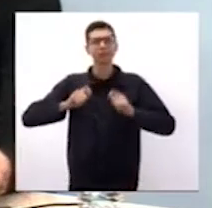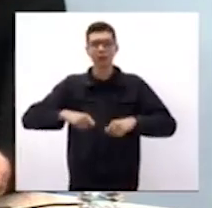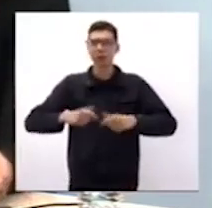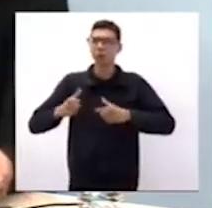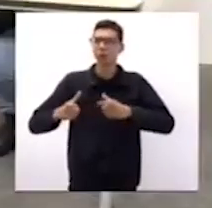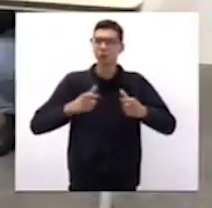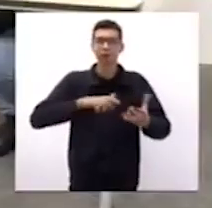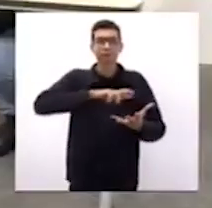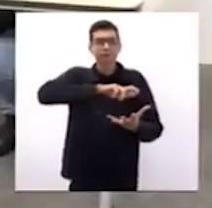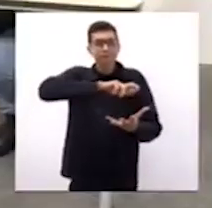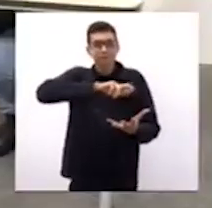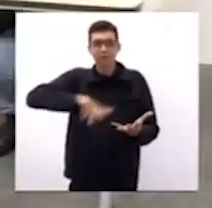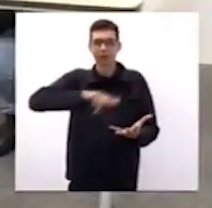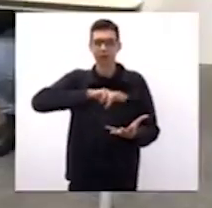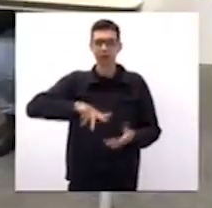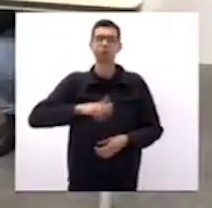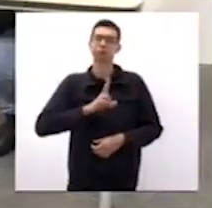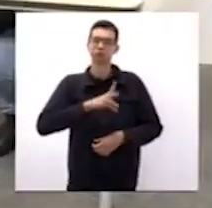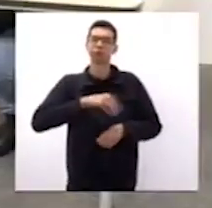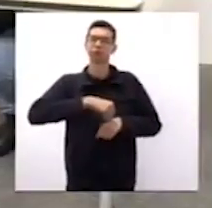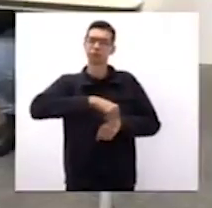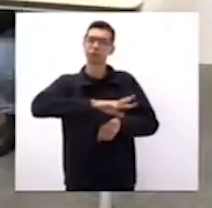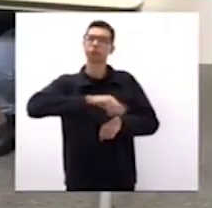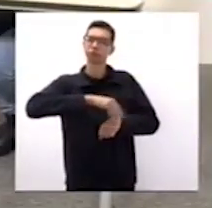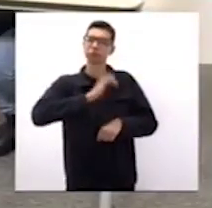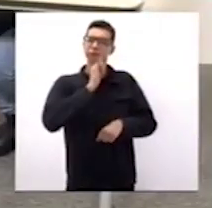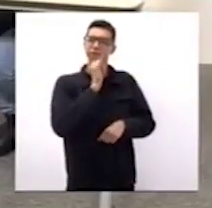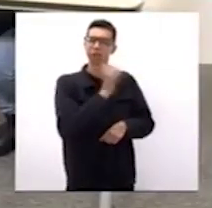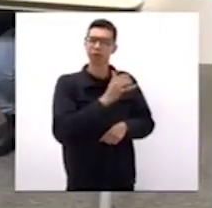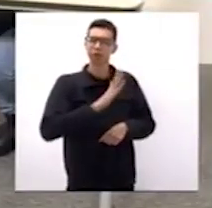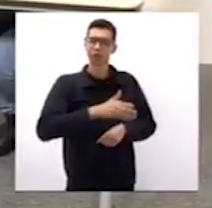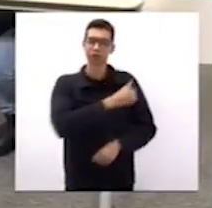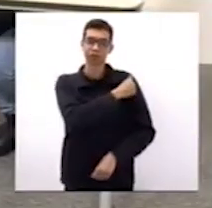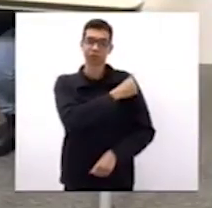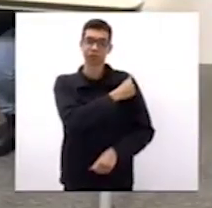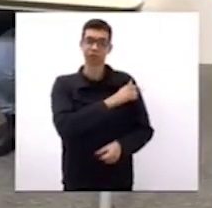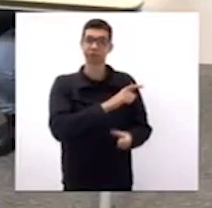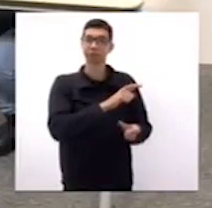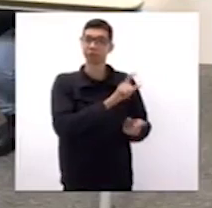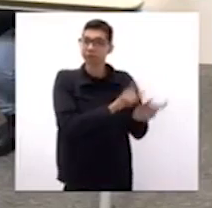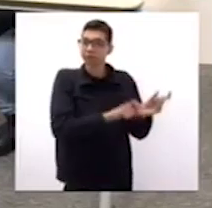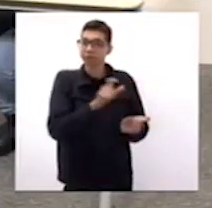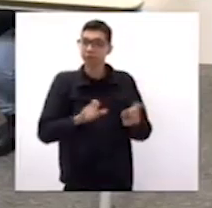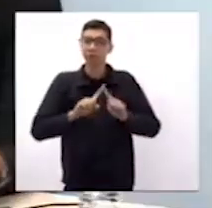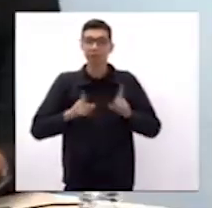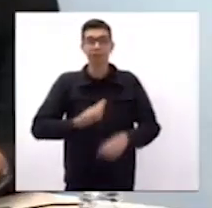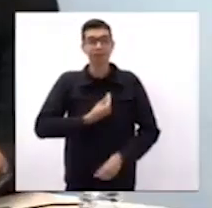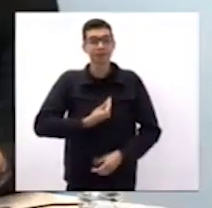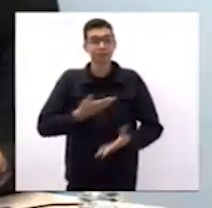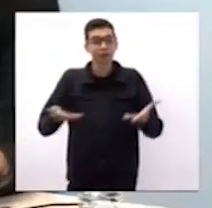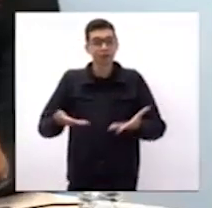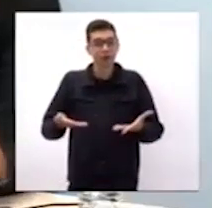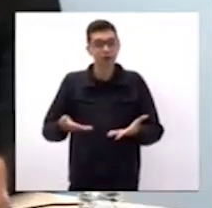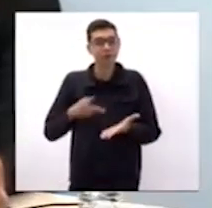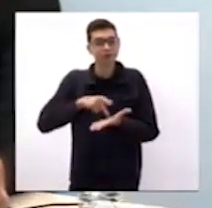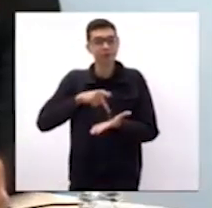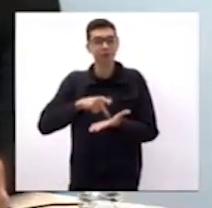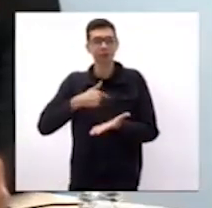a gente sempre colocou para o nosso aluno. E isso agora nós estamos vivendo, está latente. Eu posso aprender na sala